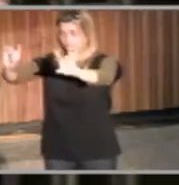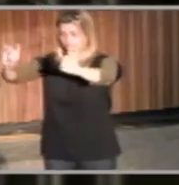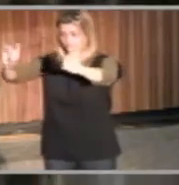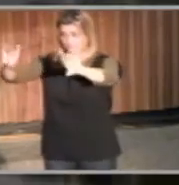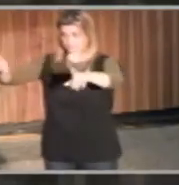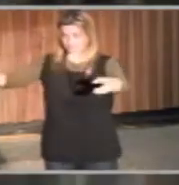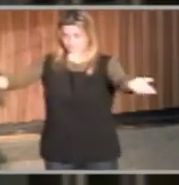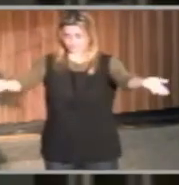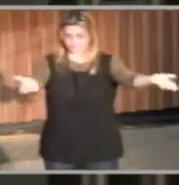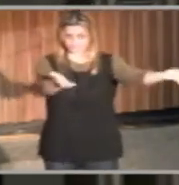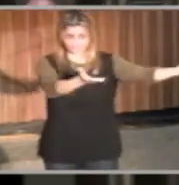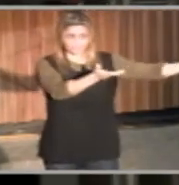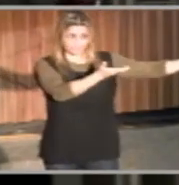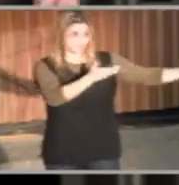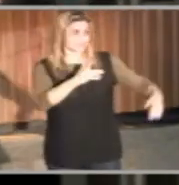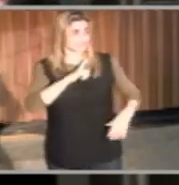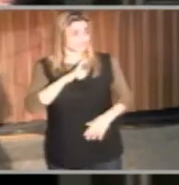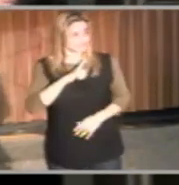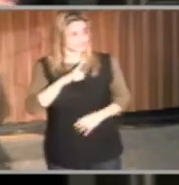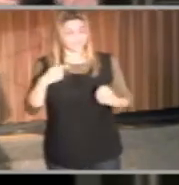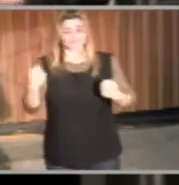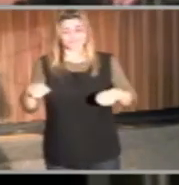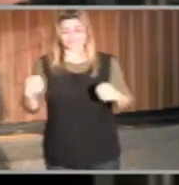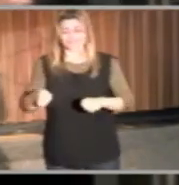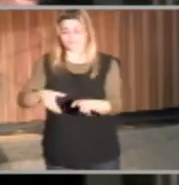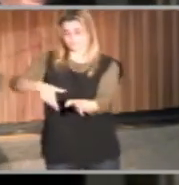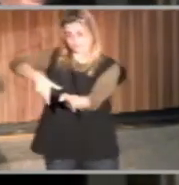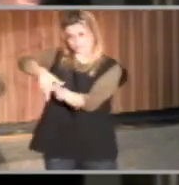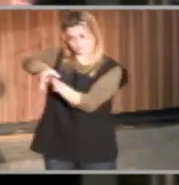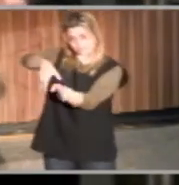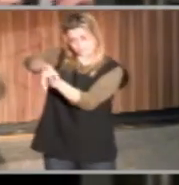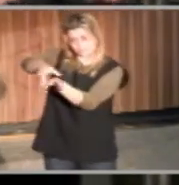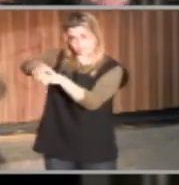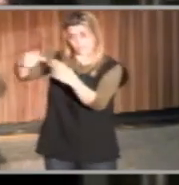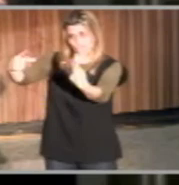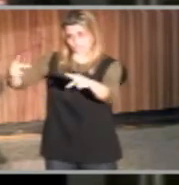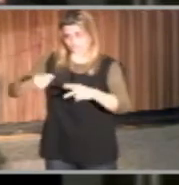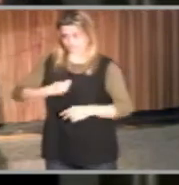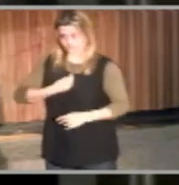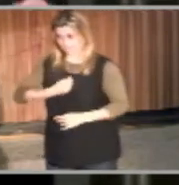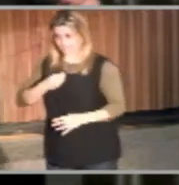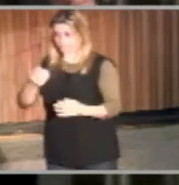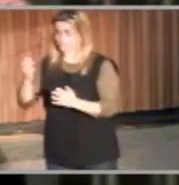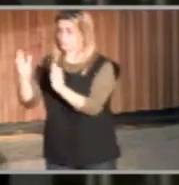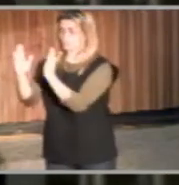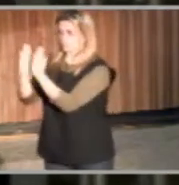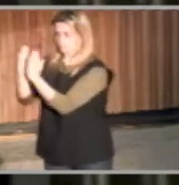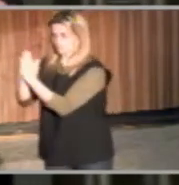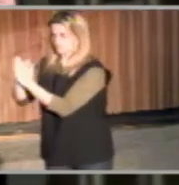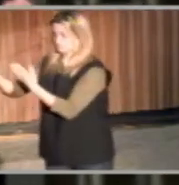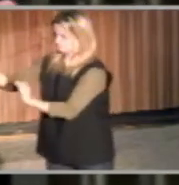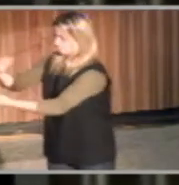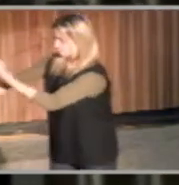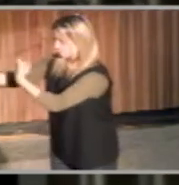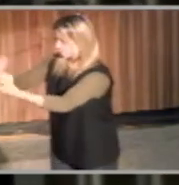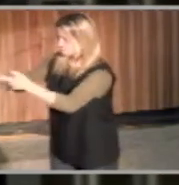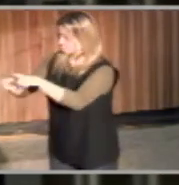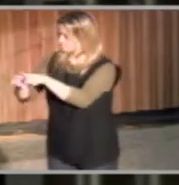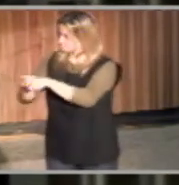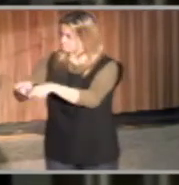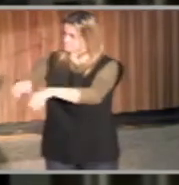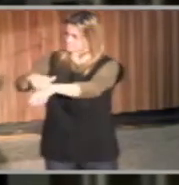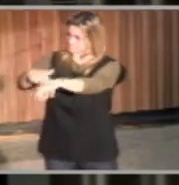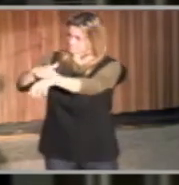você, para a gente lidar com a tua vida, ministrar na tua vida, orar um pelo outro, um cuidar do outro, um confrontar o